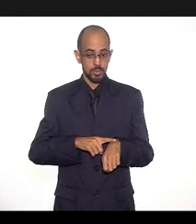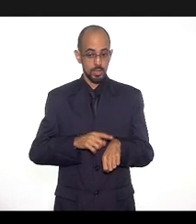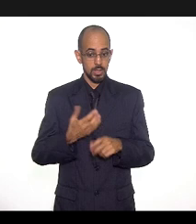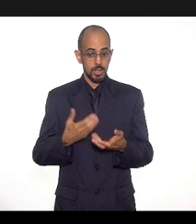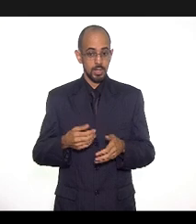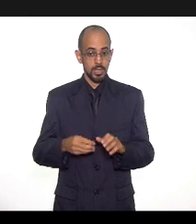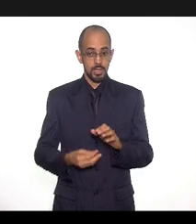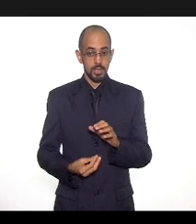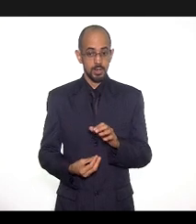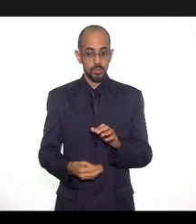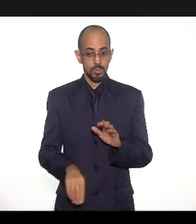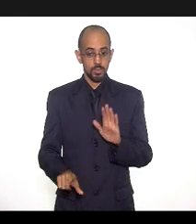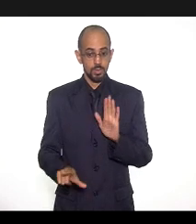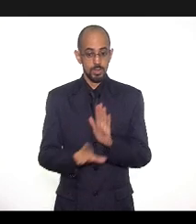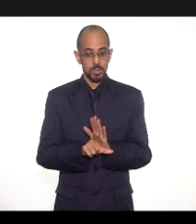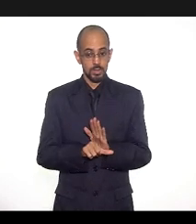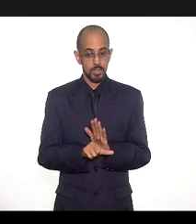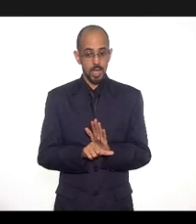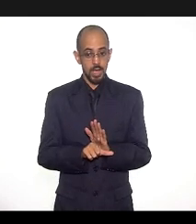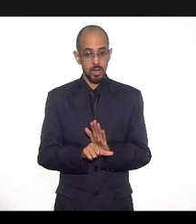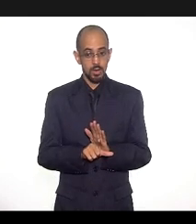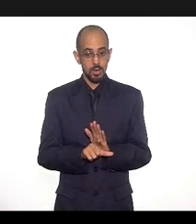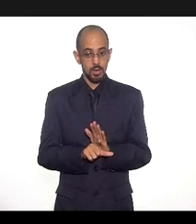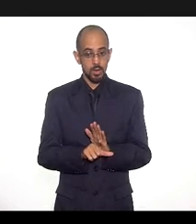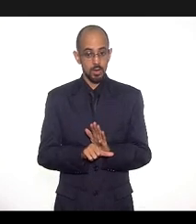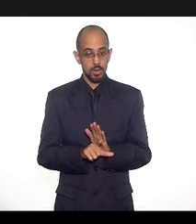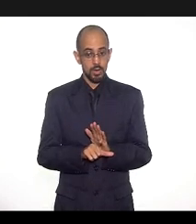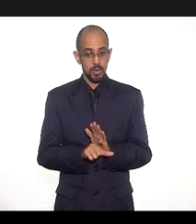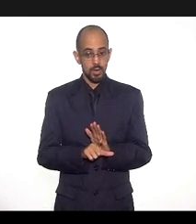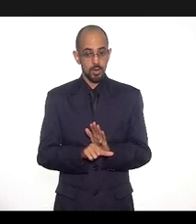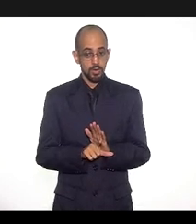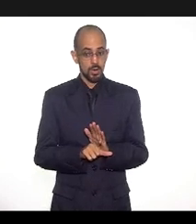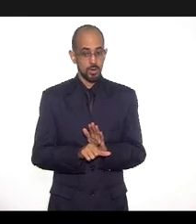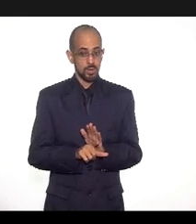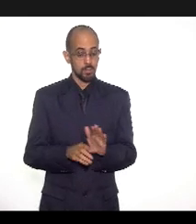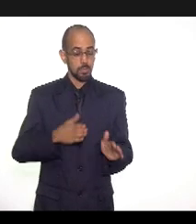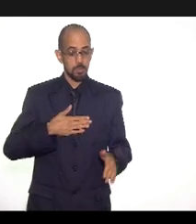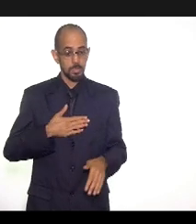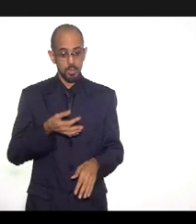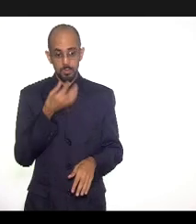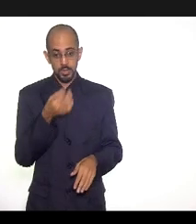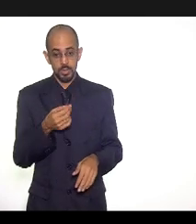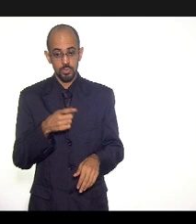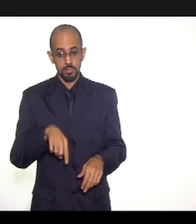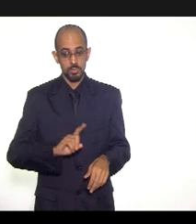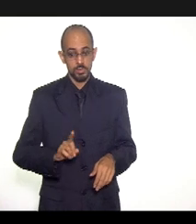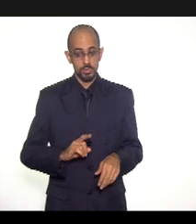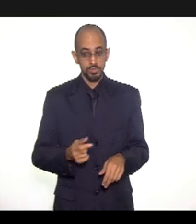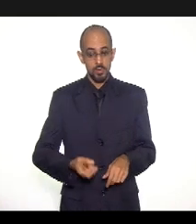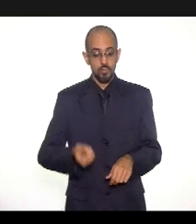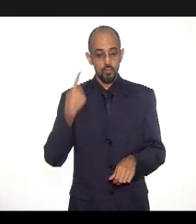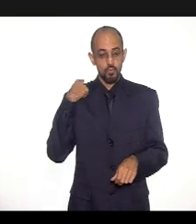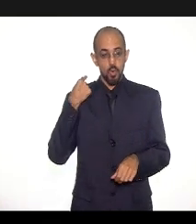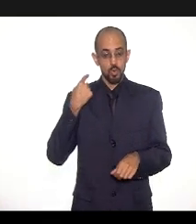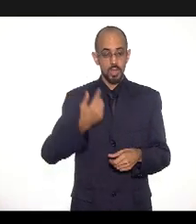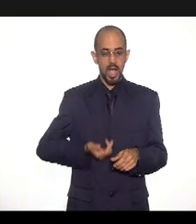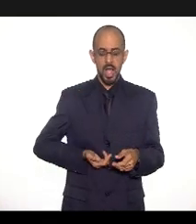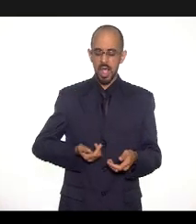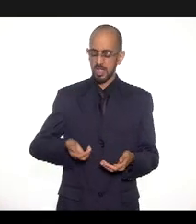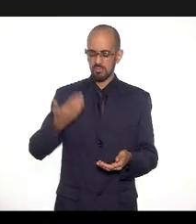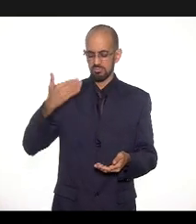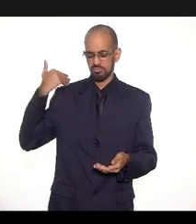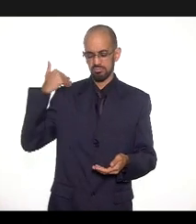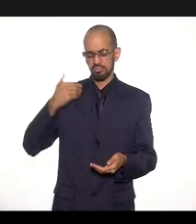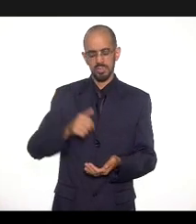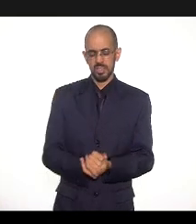lei existente. Então, não acho necessidade de ficar voltando atrás. Independente se vai à